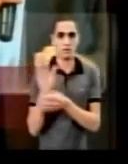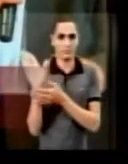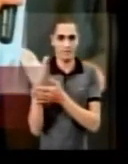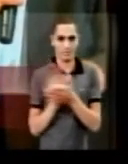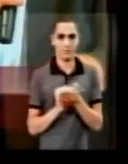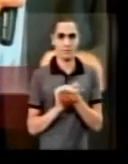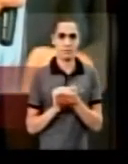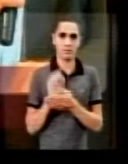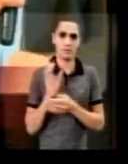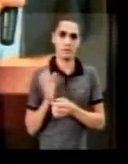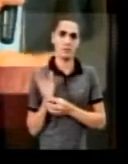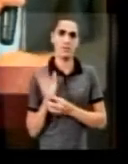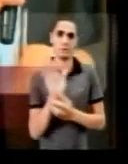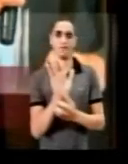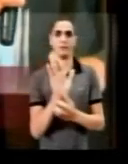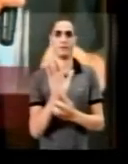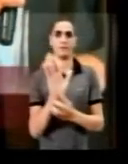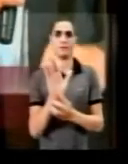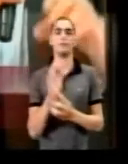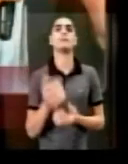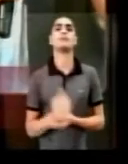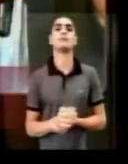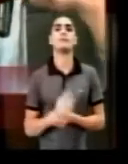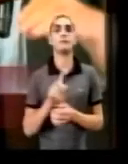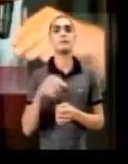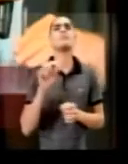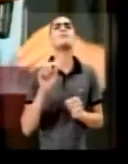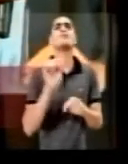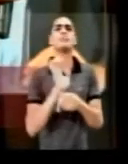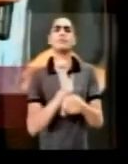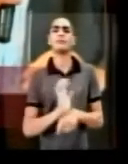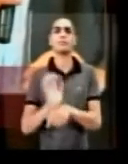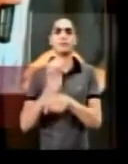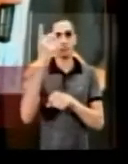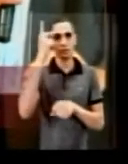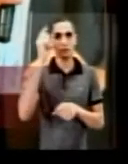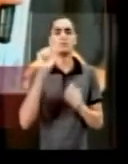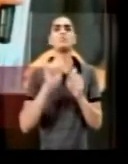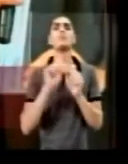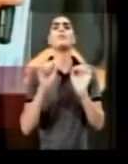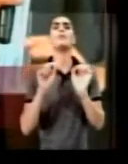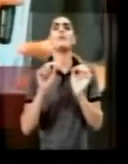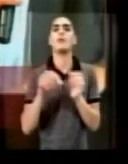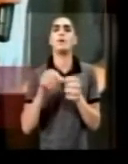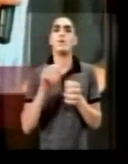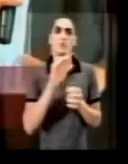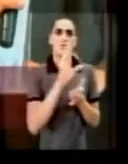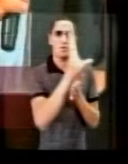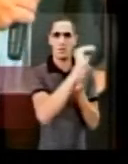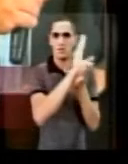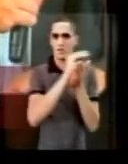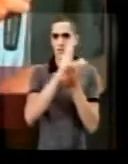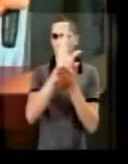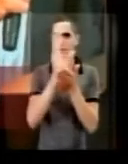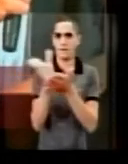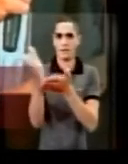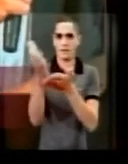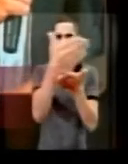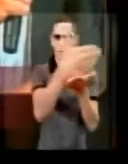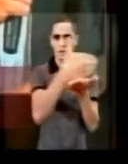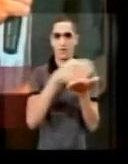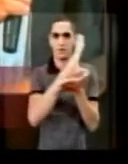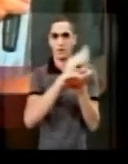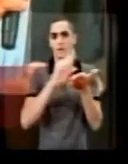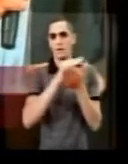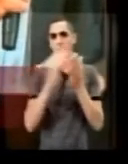notificações de todos os hospitais e publica ela diariamente. E aí nós fazemos a média